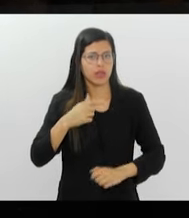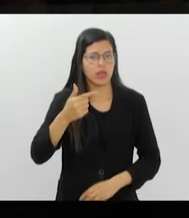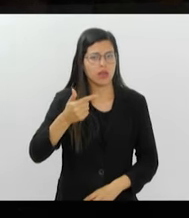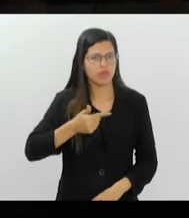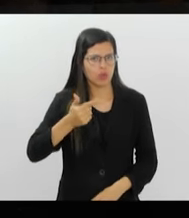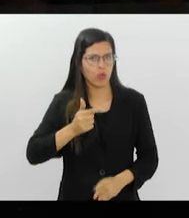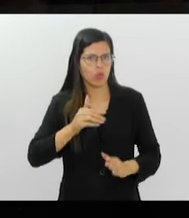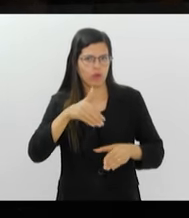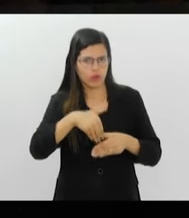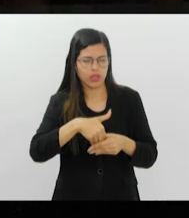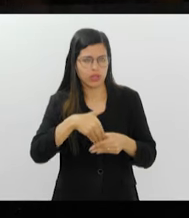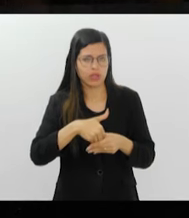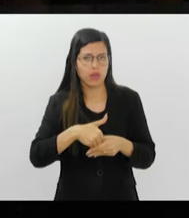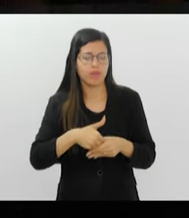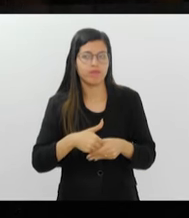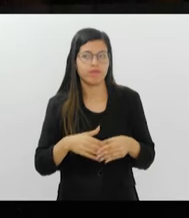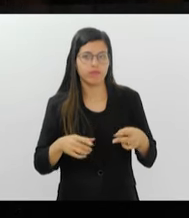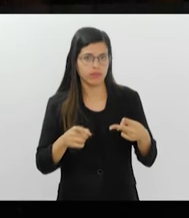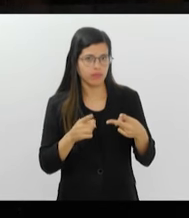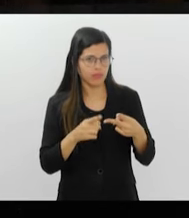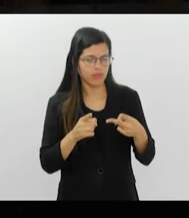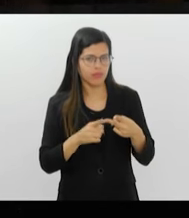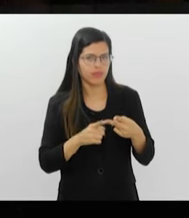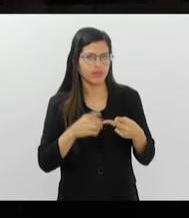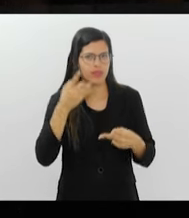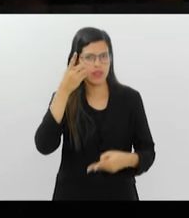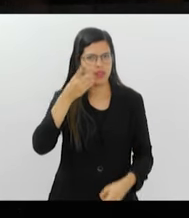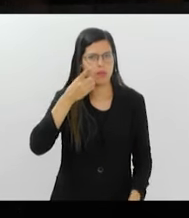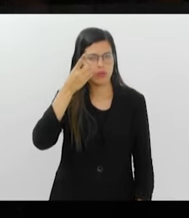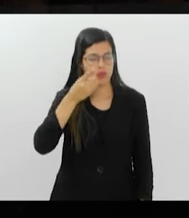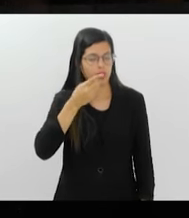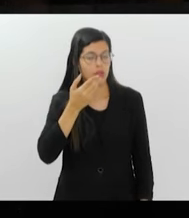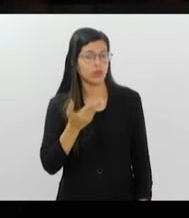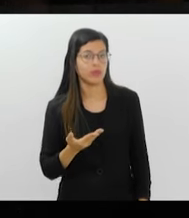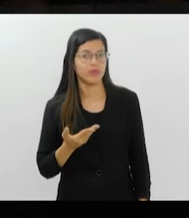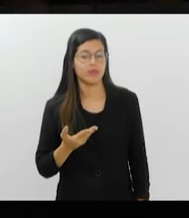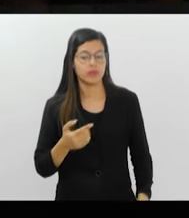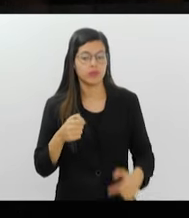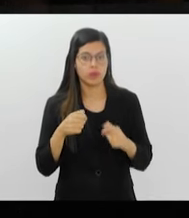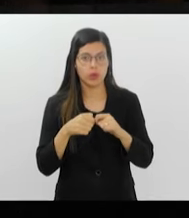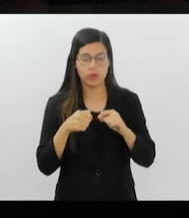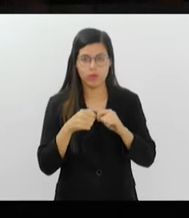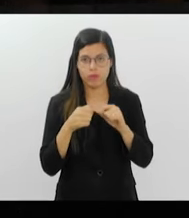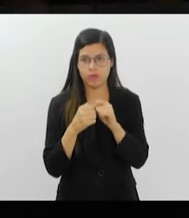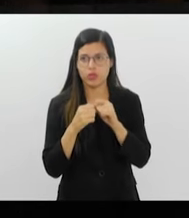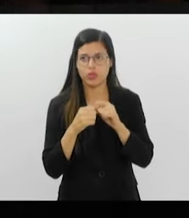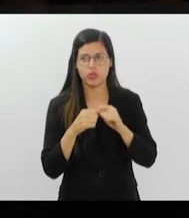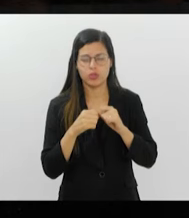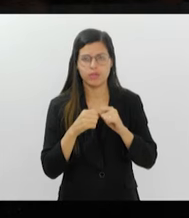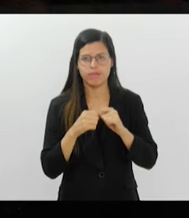Segundo ponto, deputado Josemar, eu fiz uma tabela